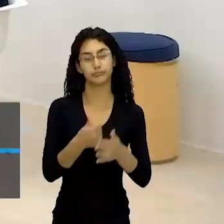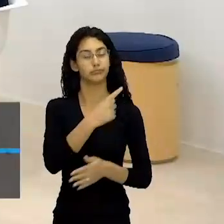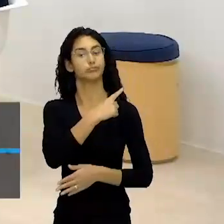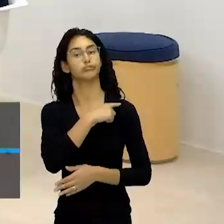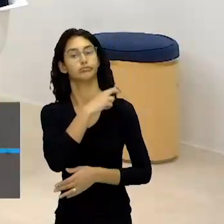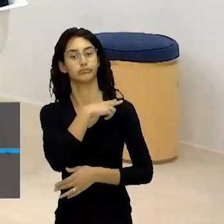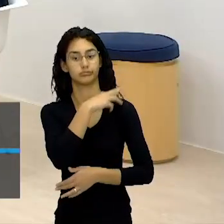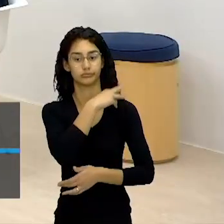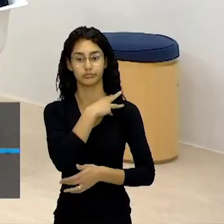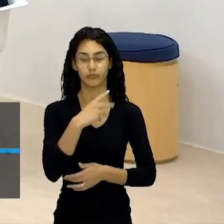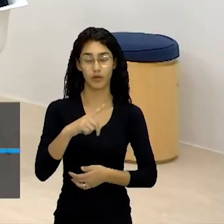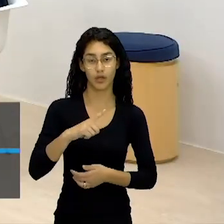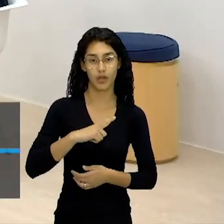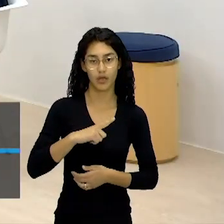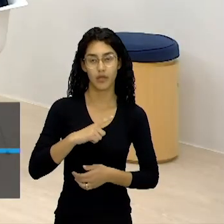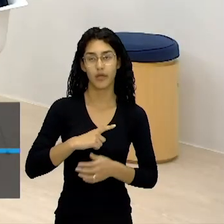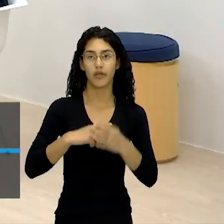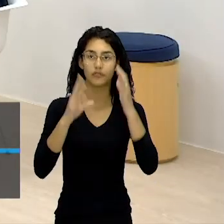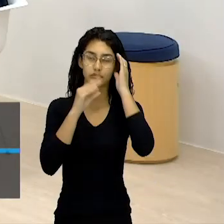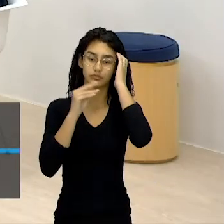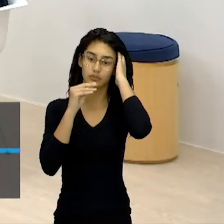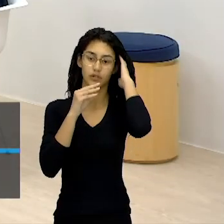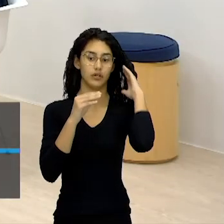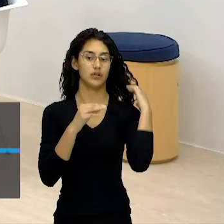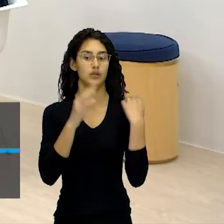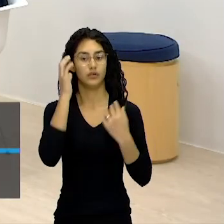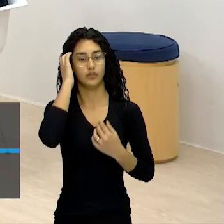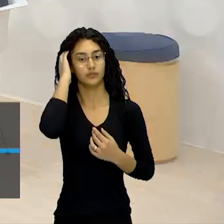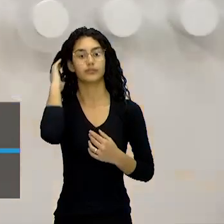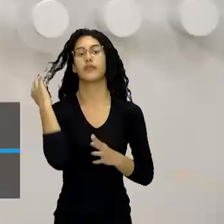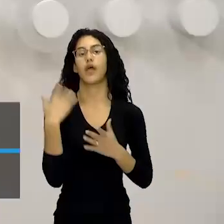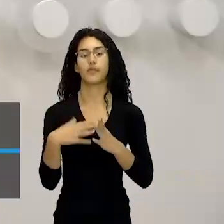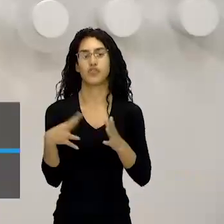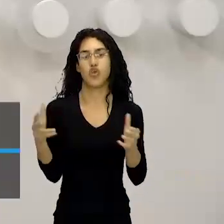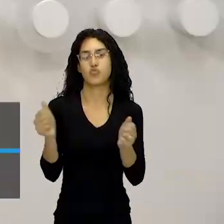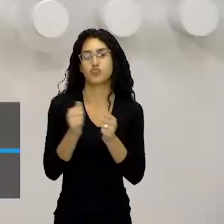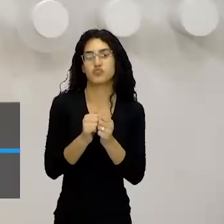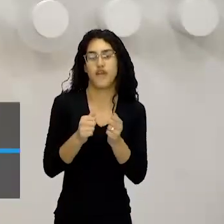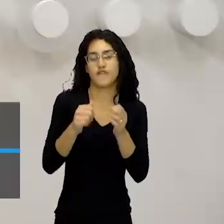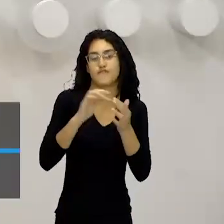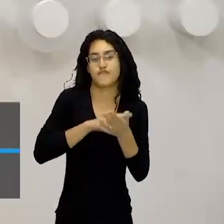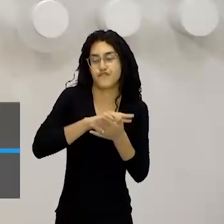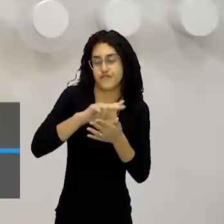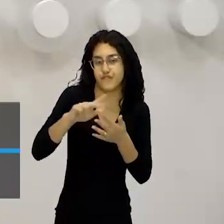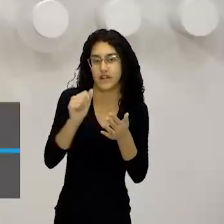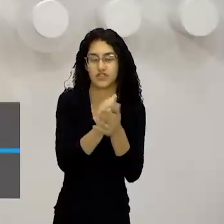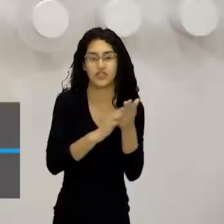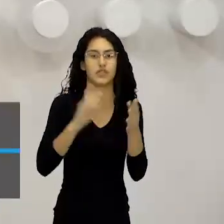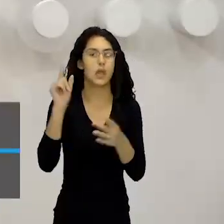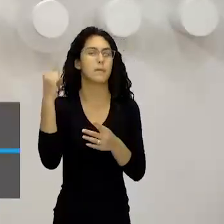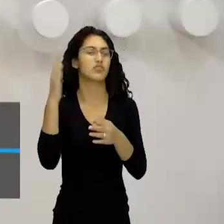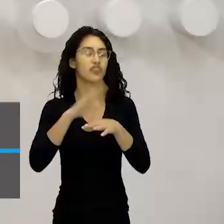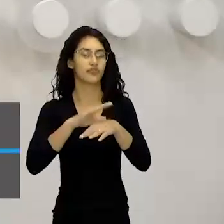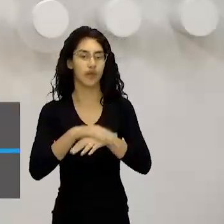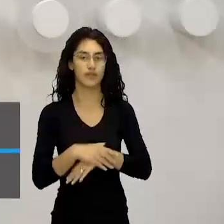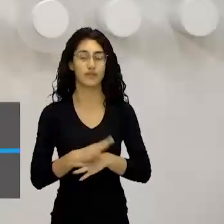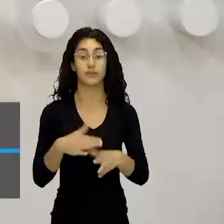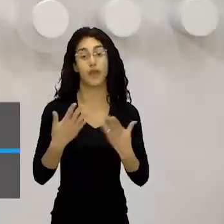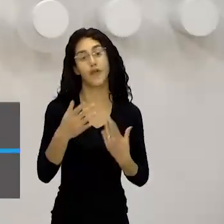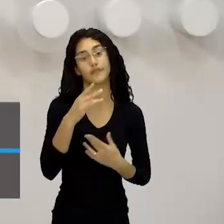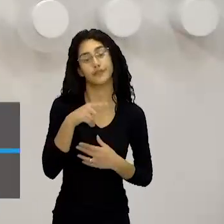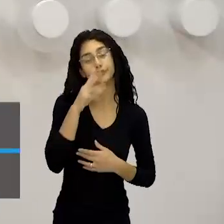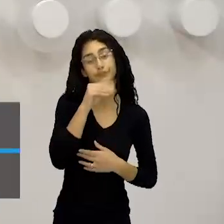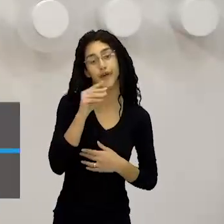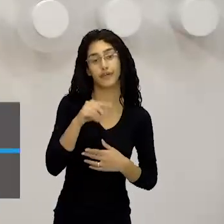têm aquele costume de fazer assim: vamos deixar acumular as tarefas e depois a gente faz. Aí eu falo: gente, quando eu vejo